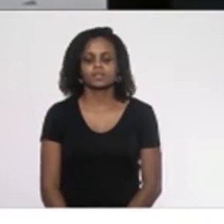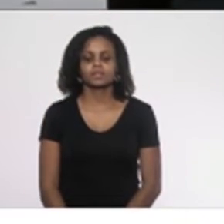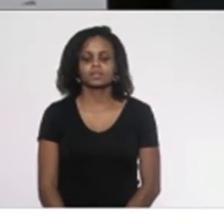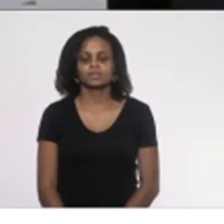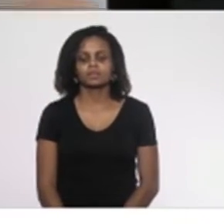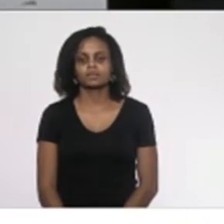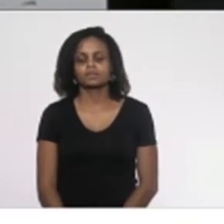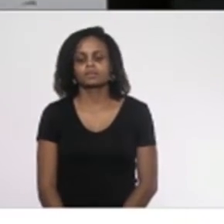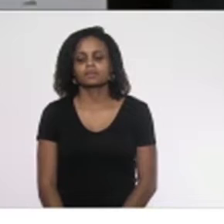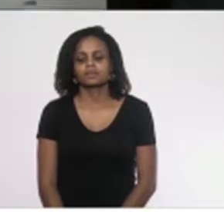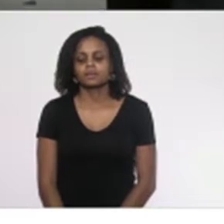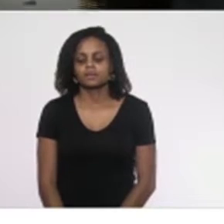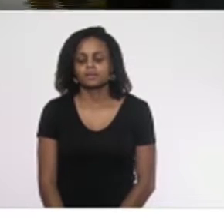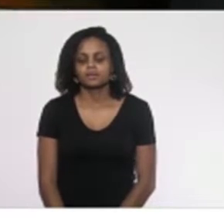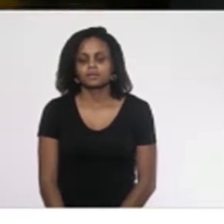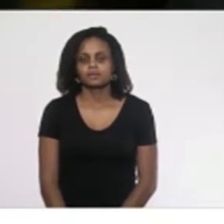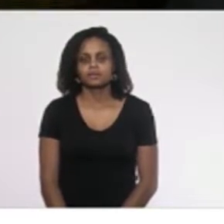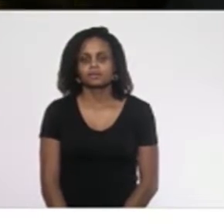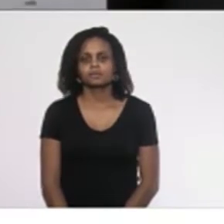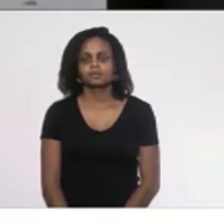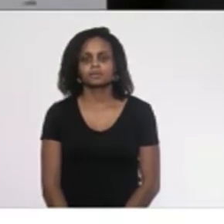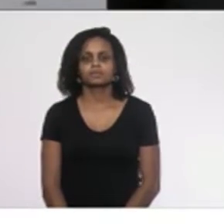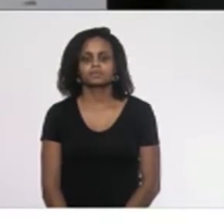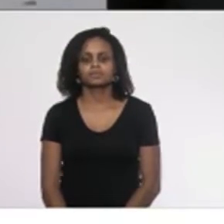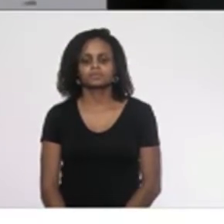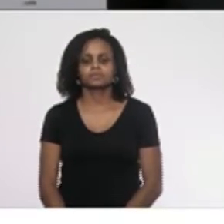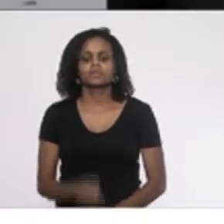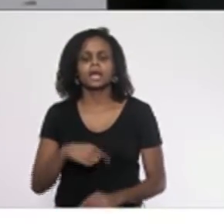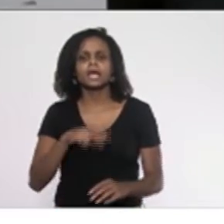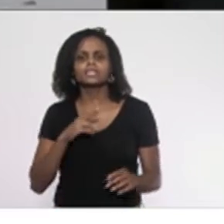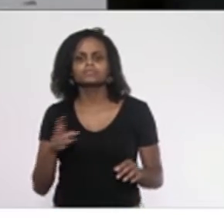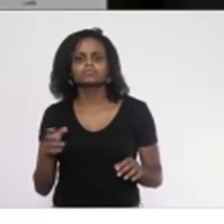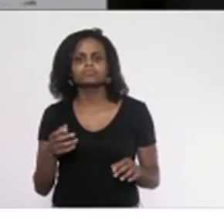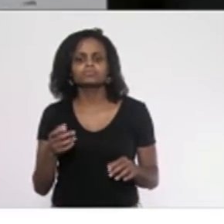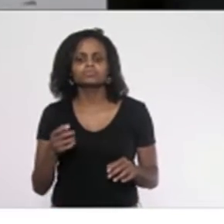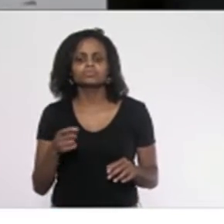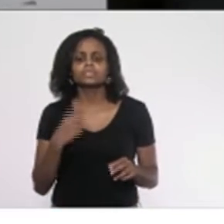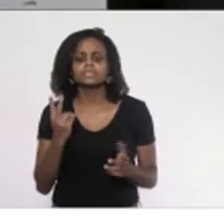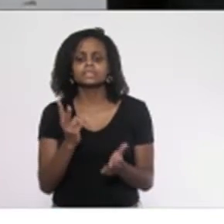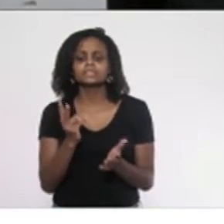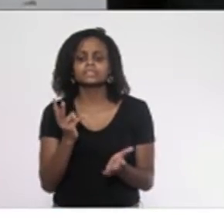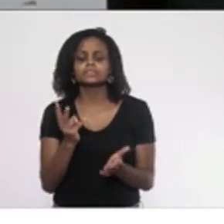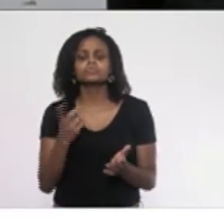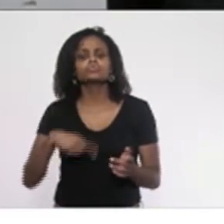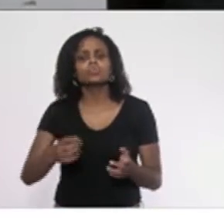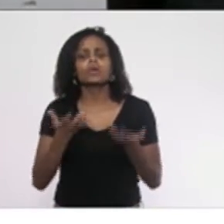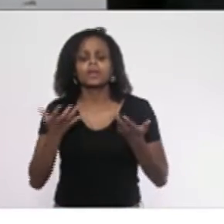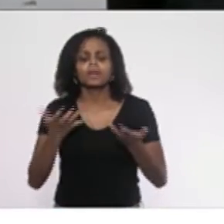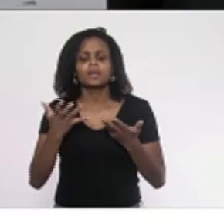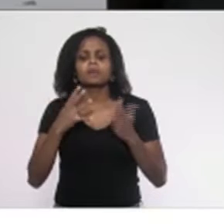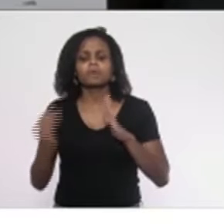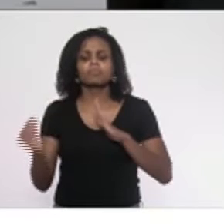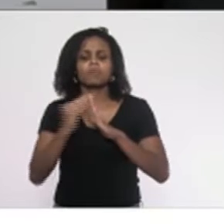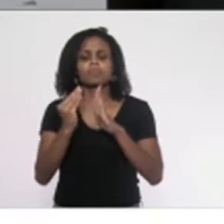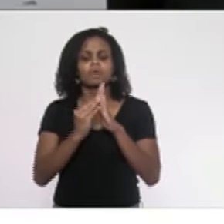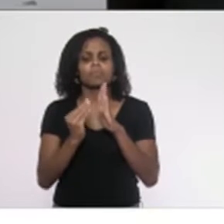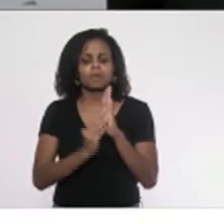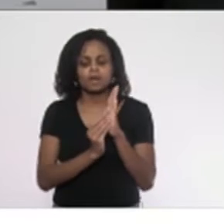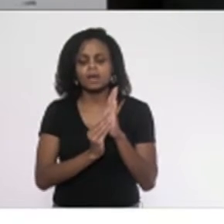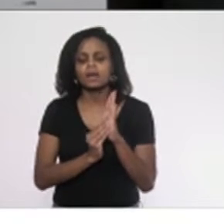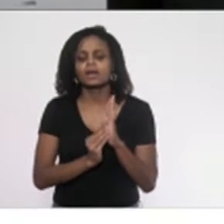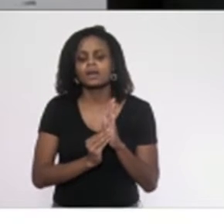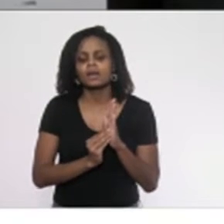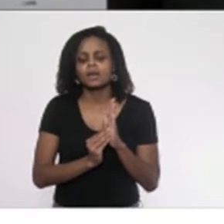acredito, né? A gente sempre, né, no que nós queremos é que seja incluído,